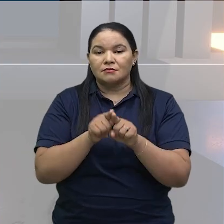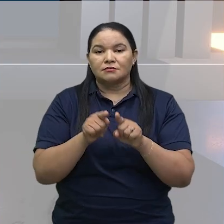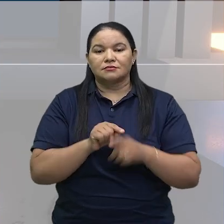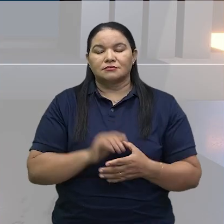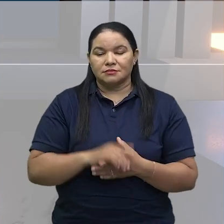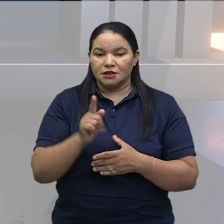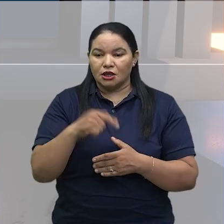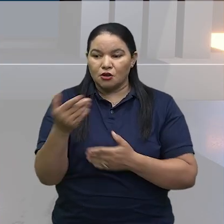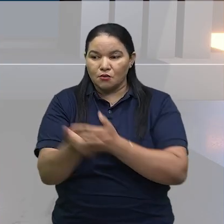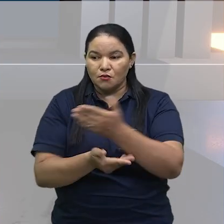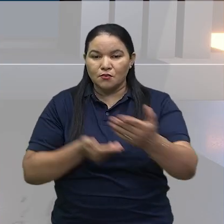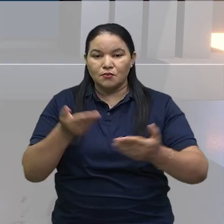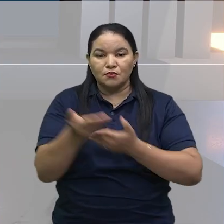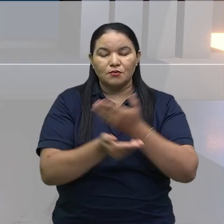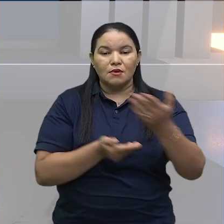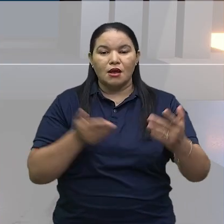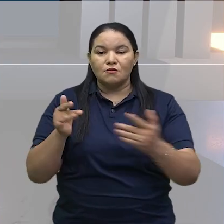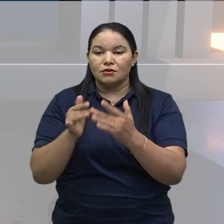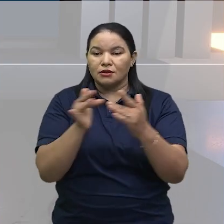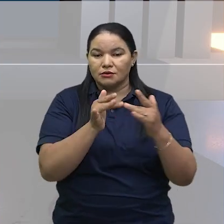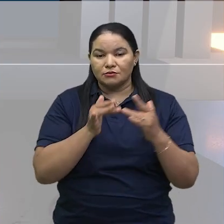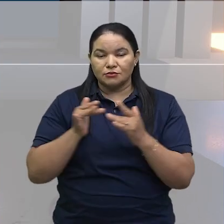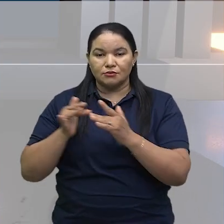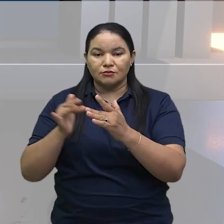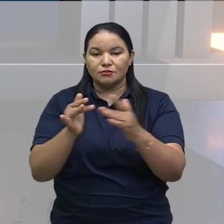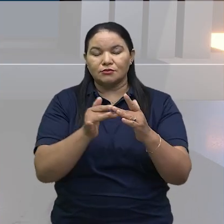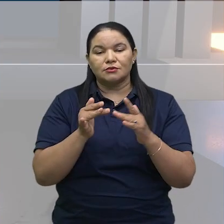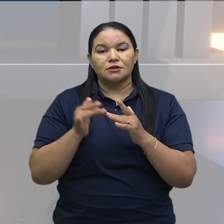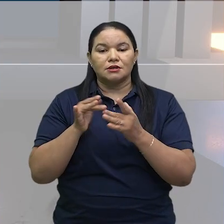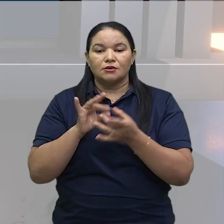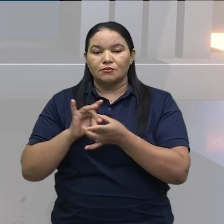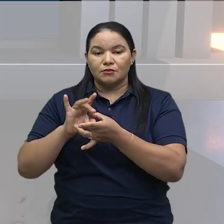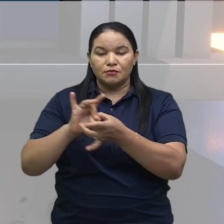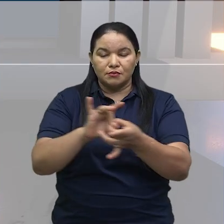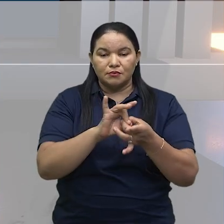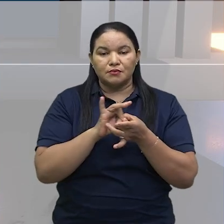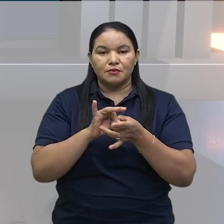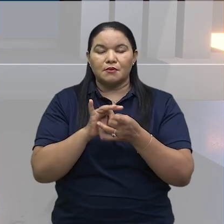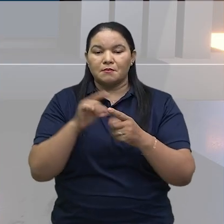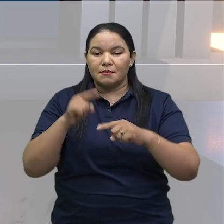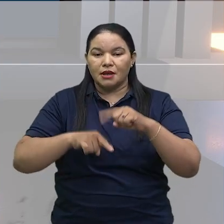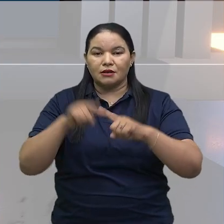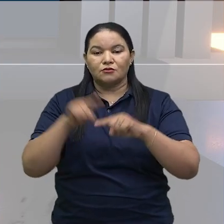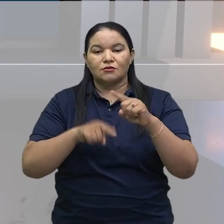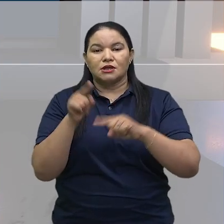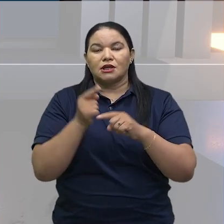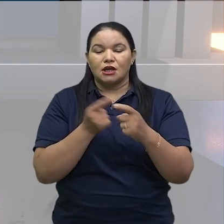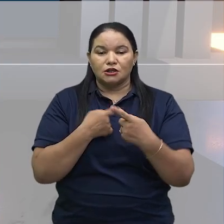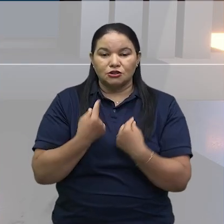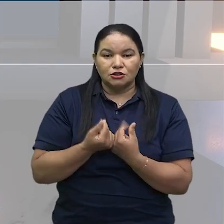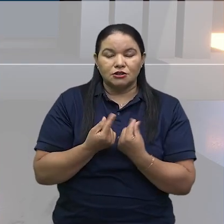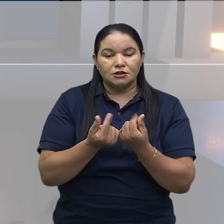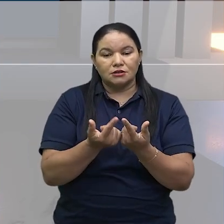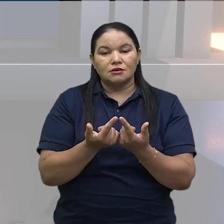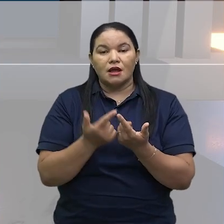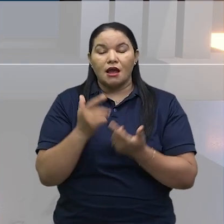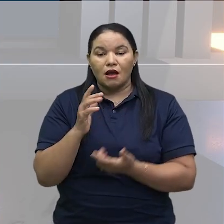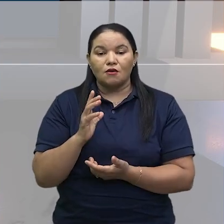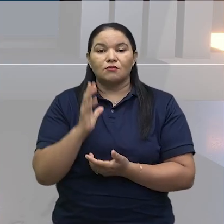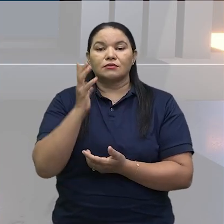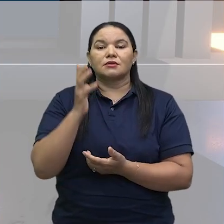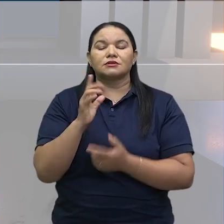conexão maior entre os lugares e as pessoas e maior circulação de mercadoria, de dinheiro, ela acontece porque nós tivemos